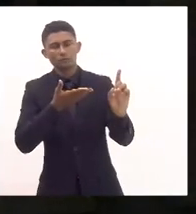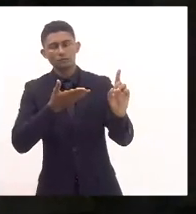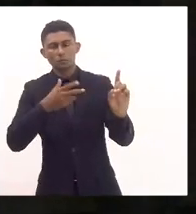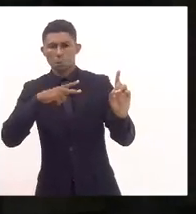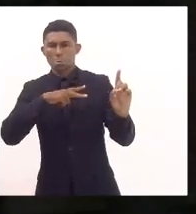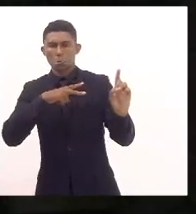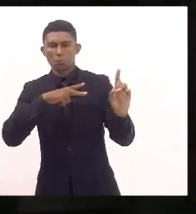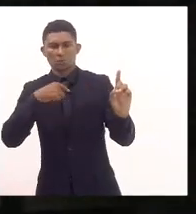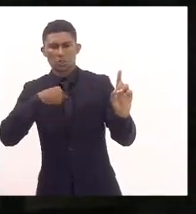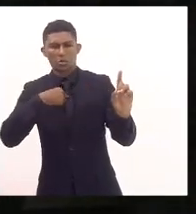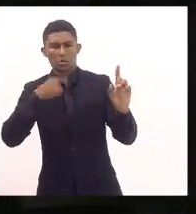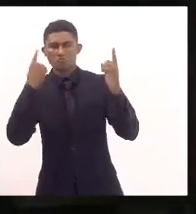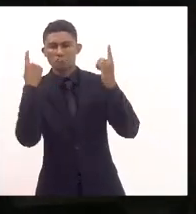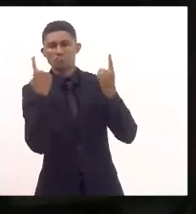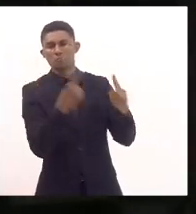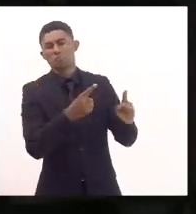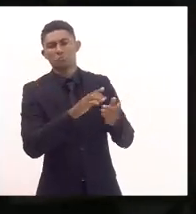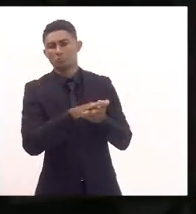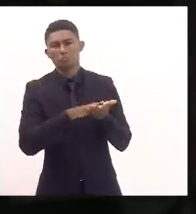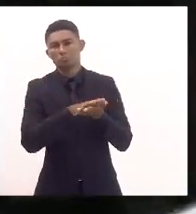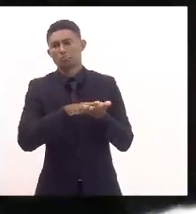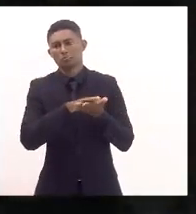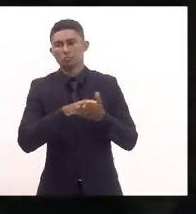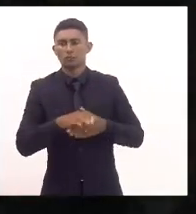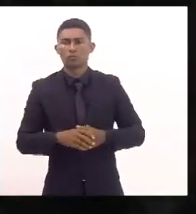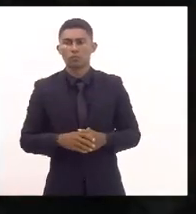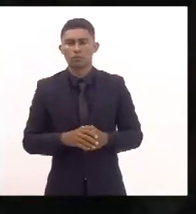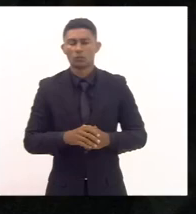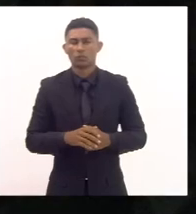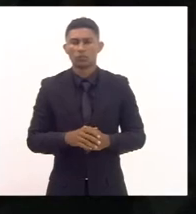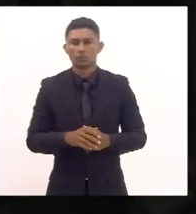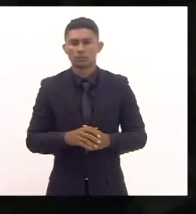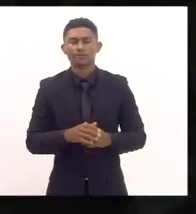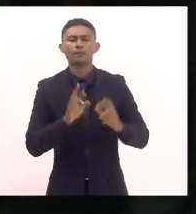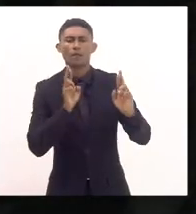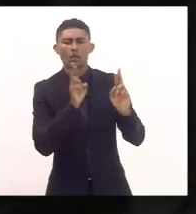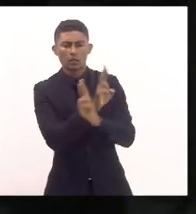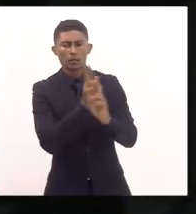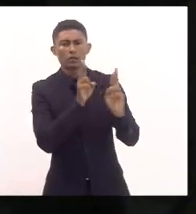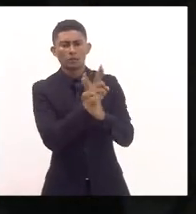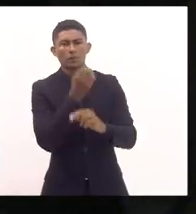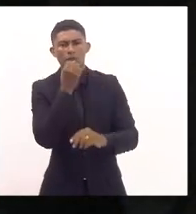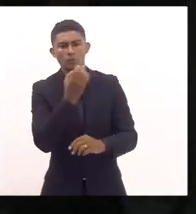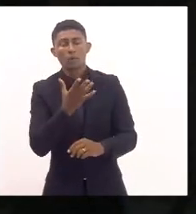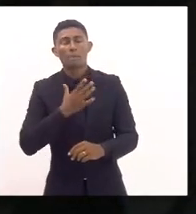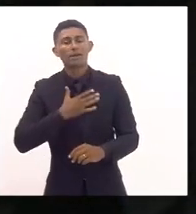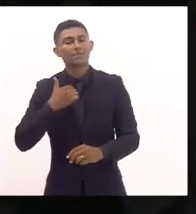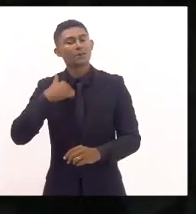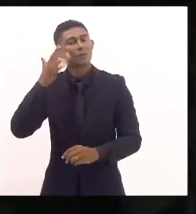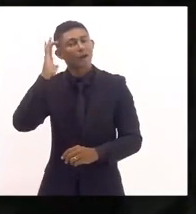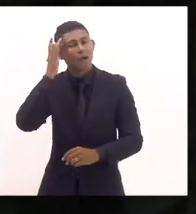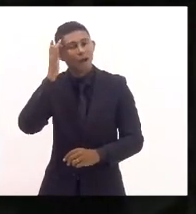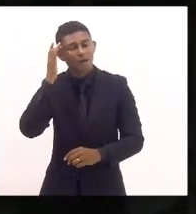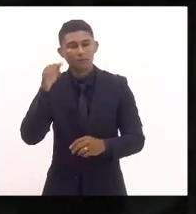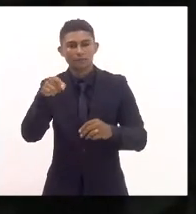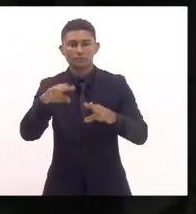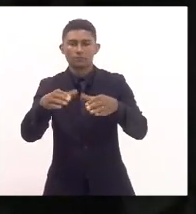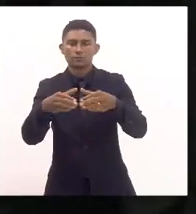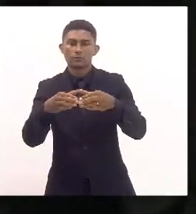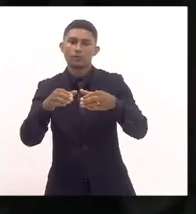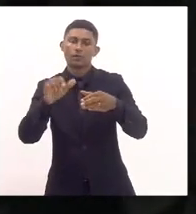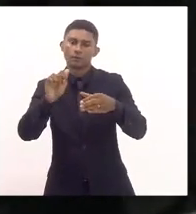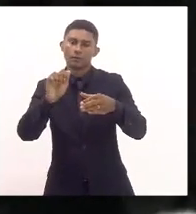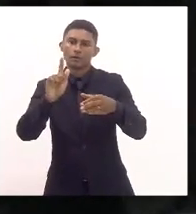contra Dr Murilo e tem uma uma relação muito boa mas o meu entendimento de uma agetransp